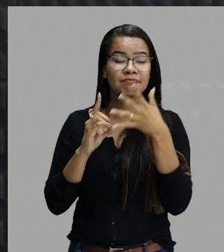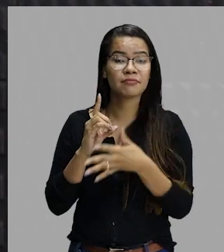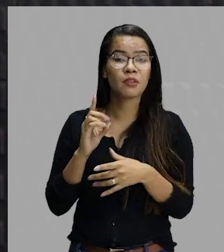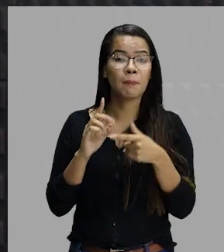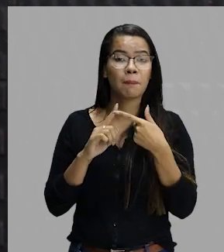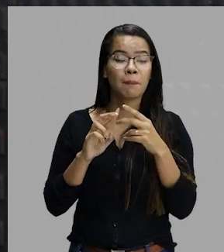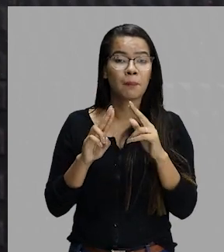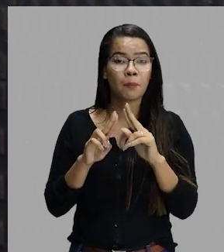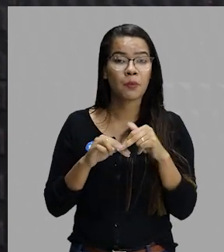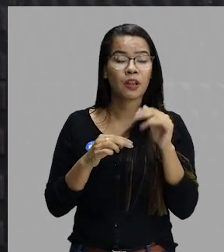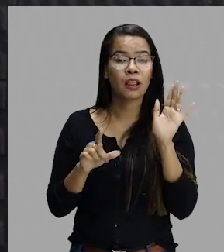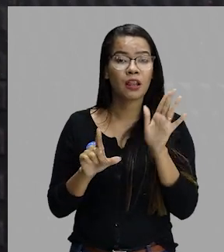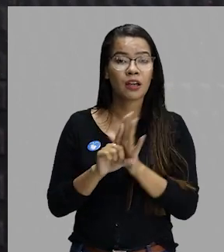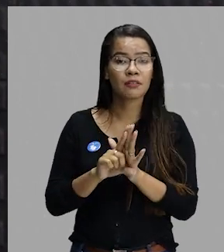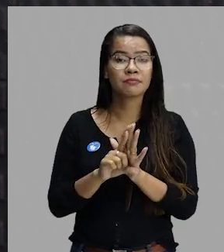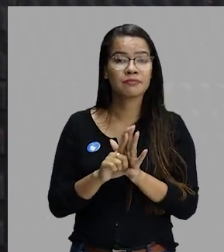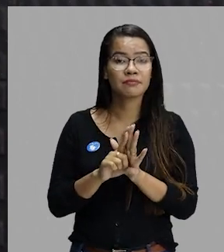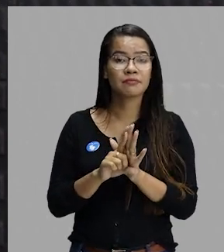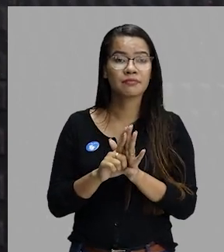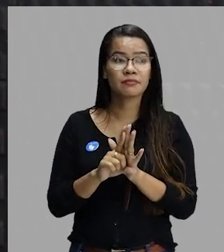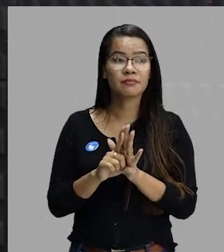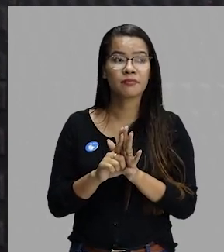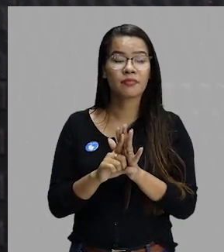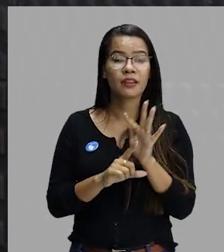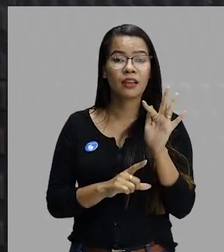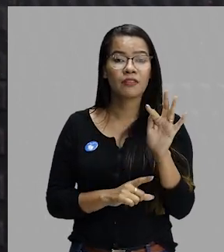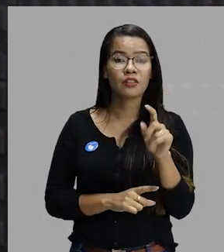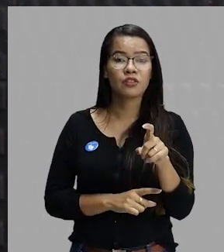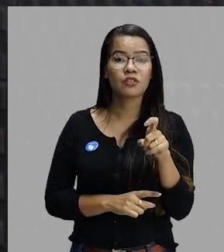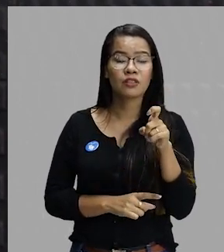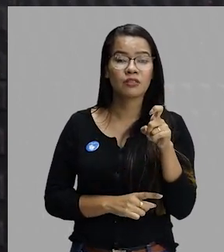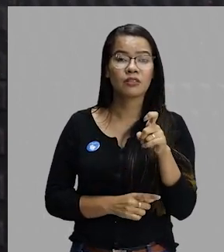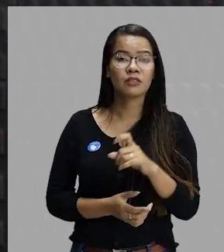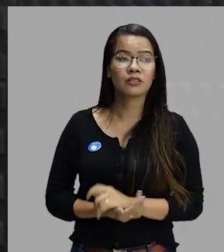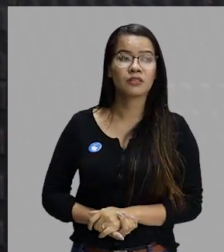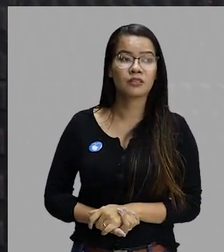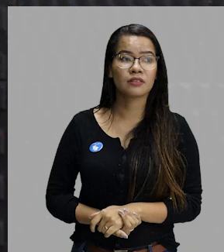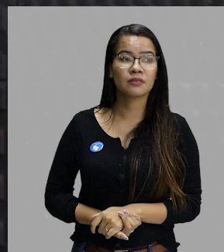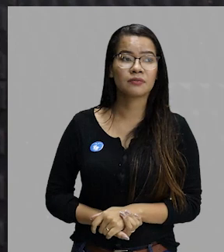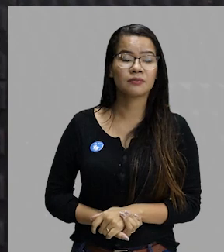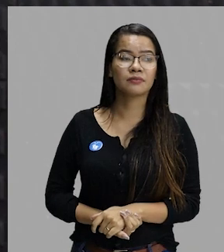pela lei, f de x, pela lei,